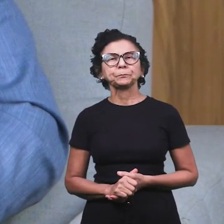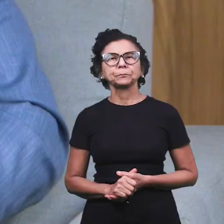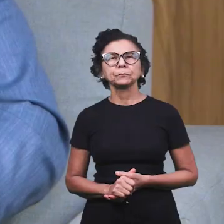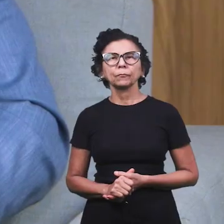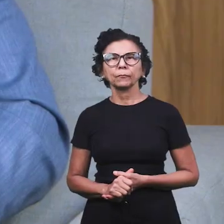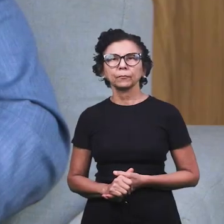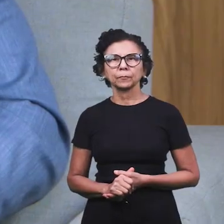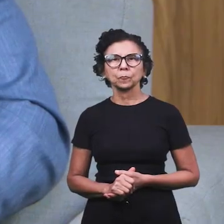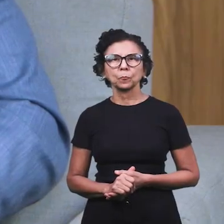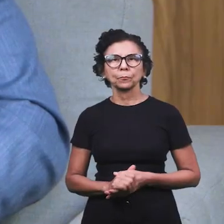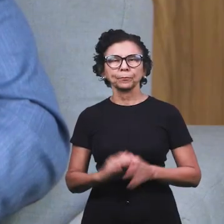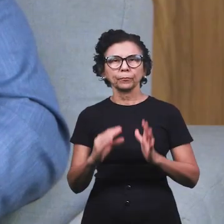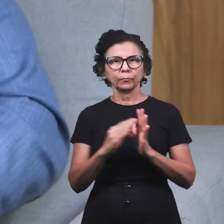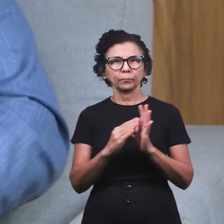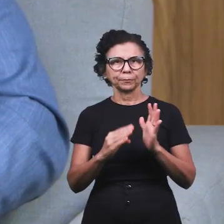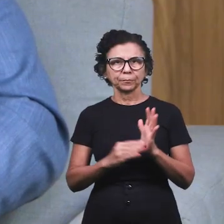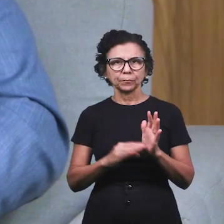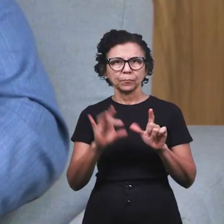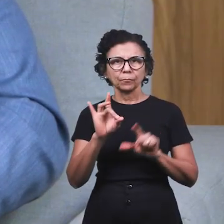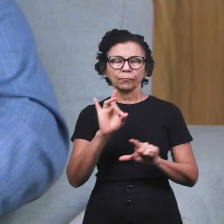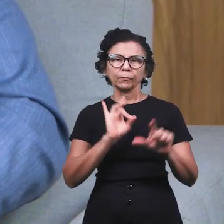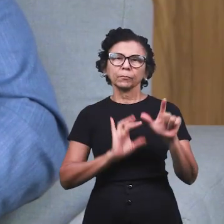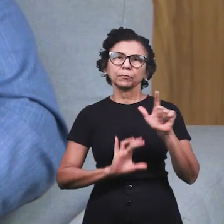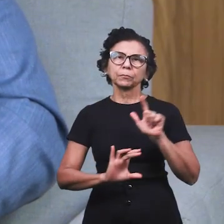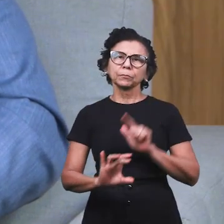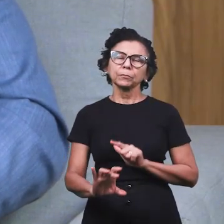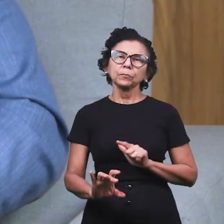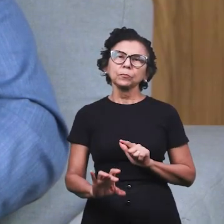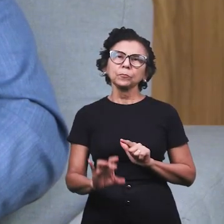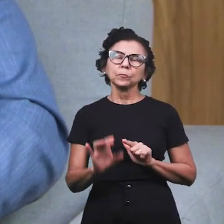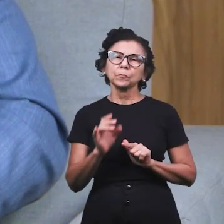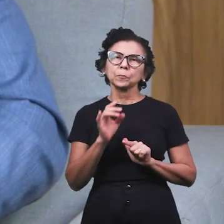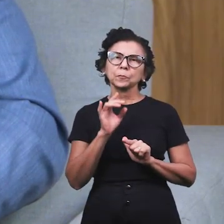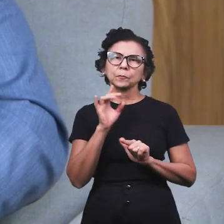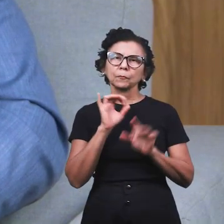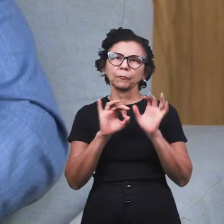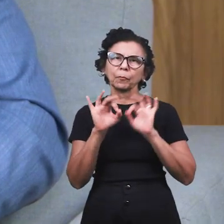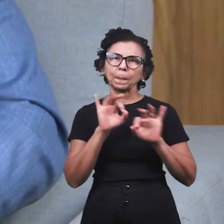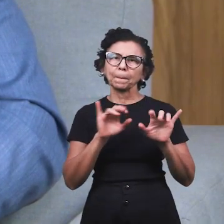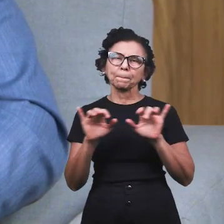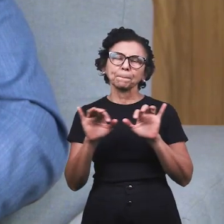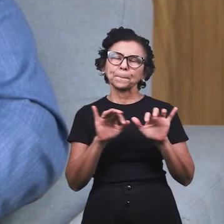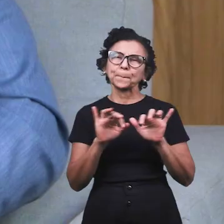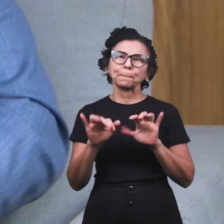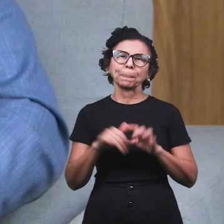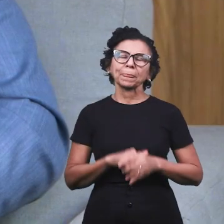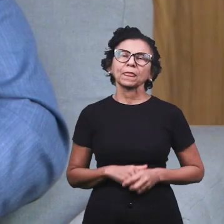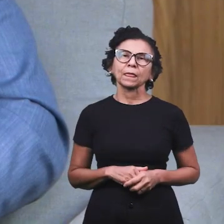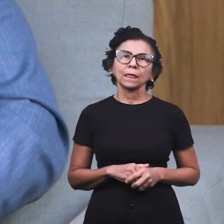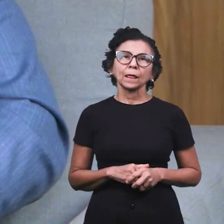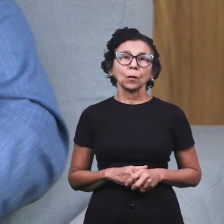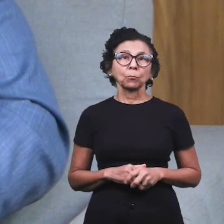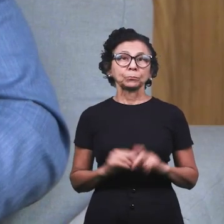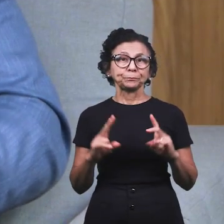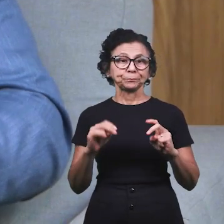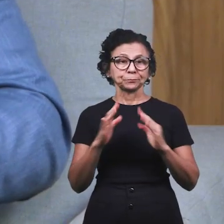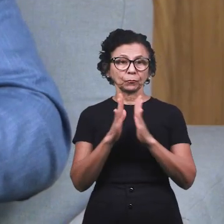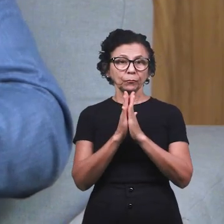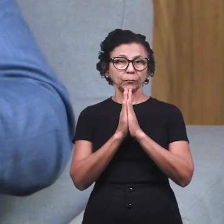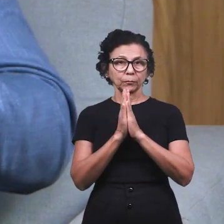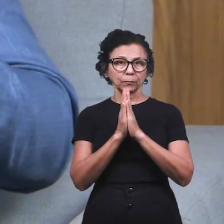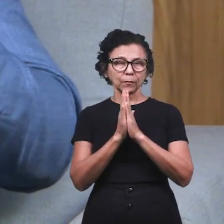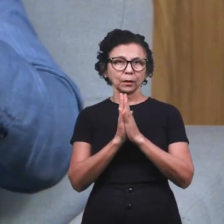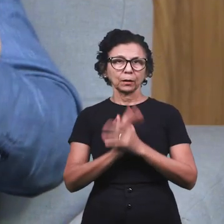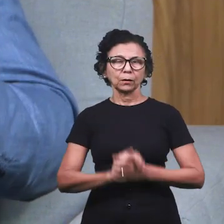compartilhar este programa e também comentar, deixar ali o seu comentário. Estamos falando sobre oração. No